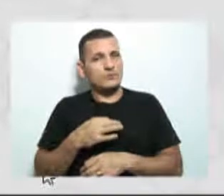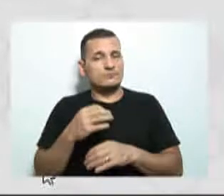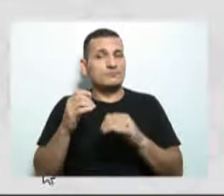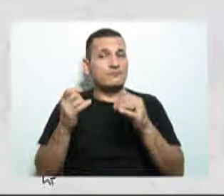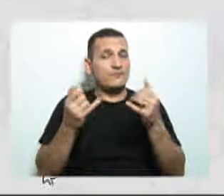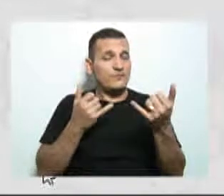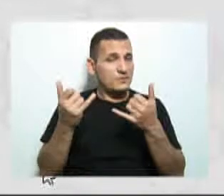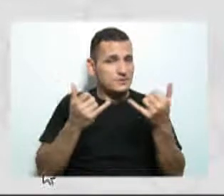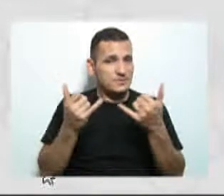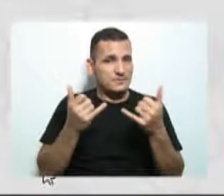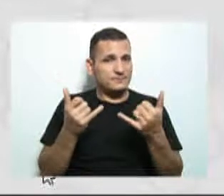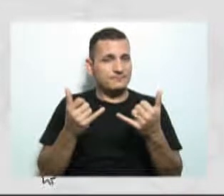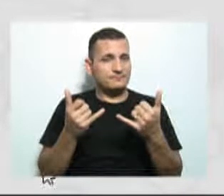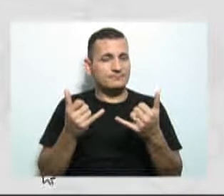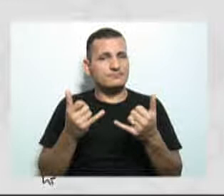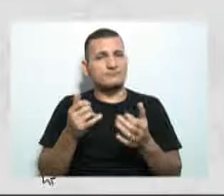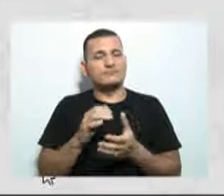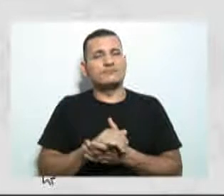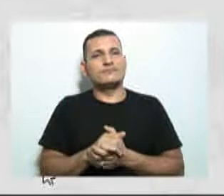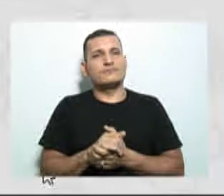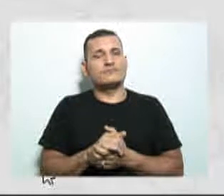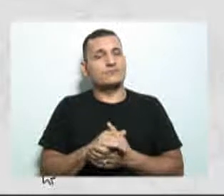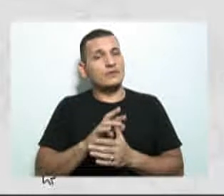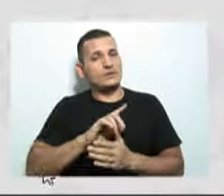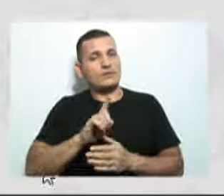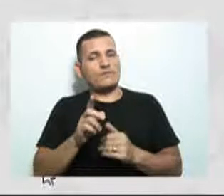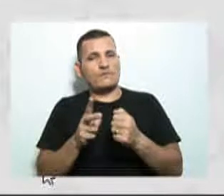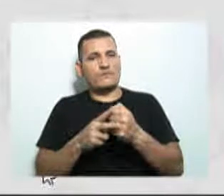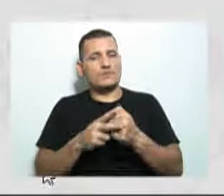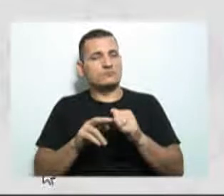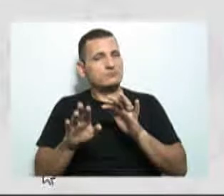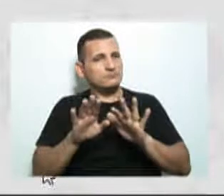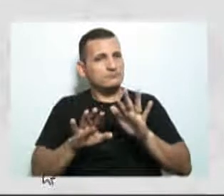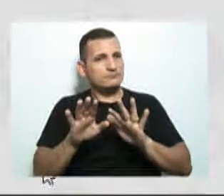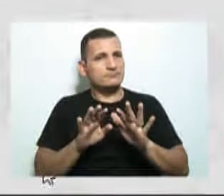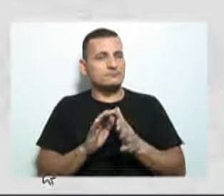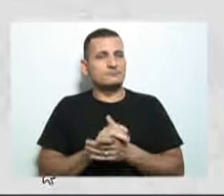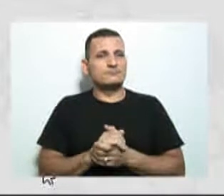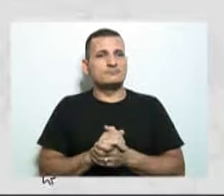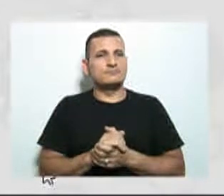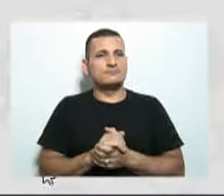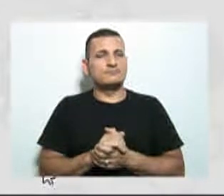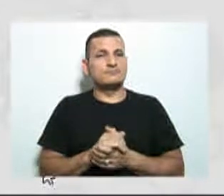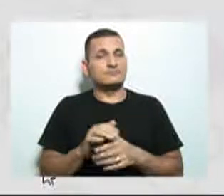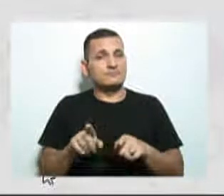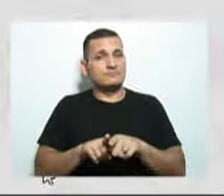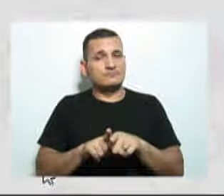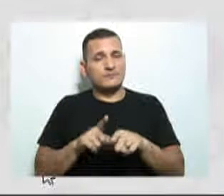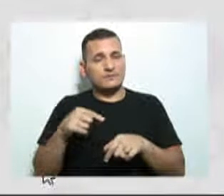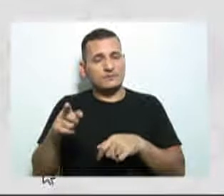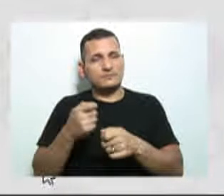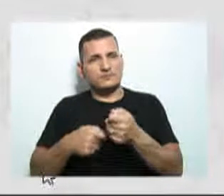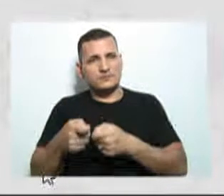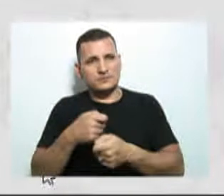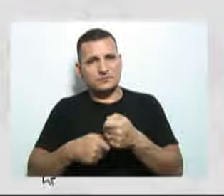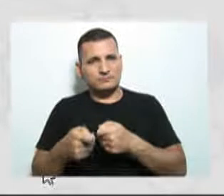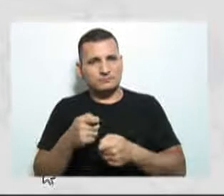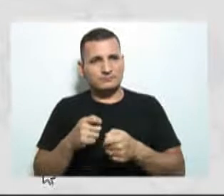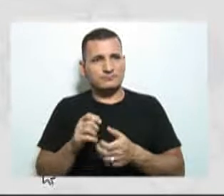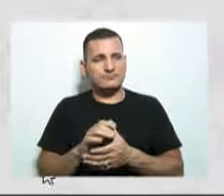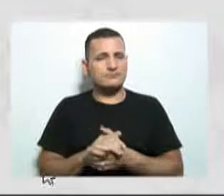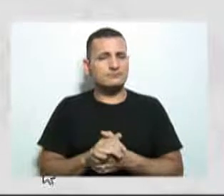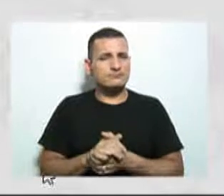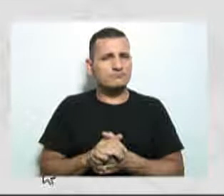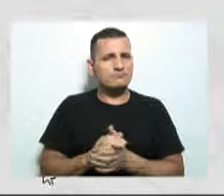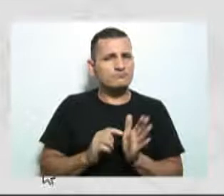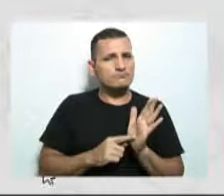vendo? Não verbal. Tome muito cuidado, principalmente na hora que você for da negociação, para não passar